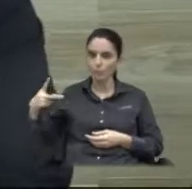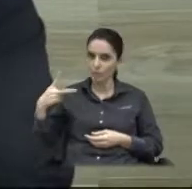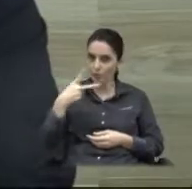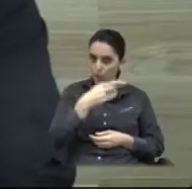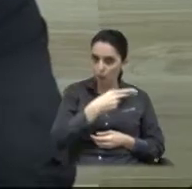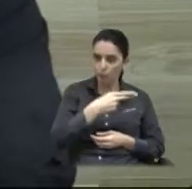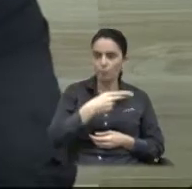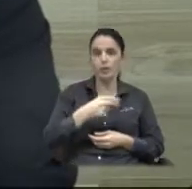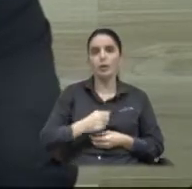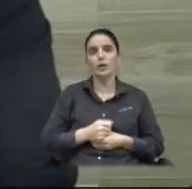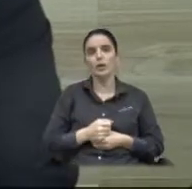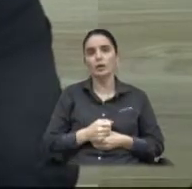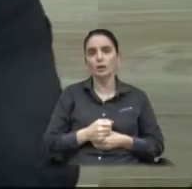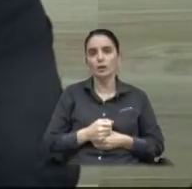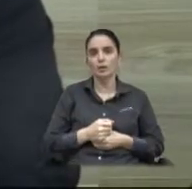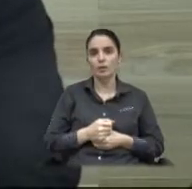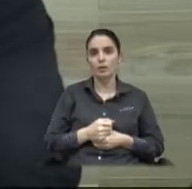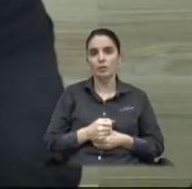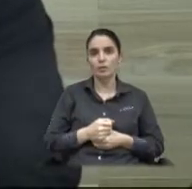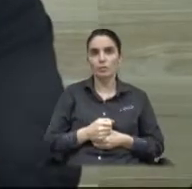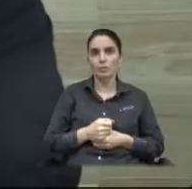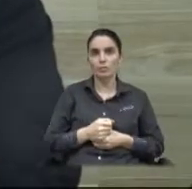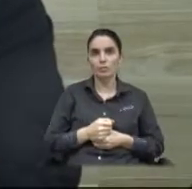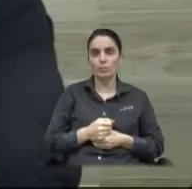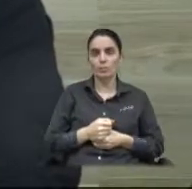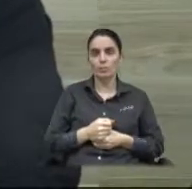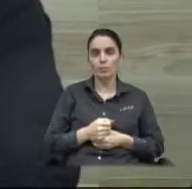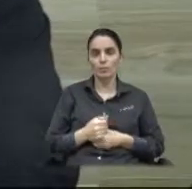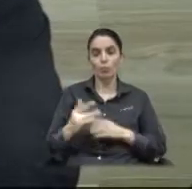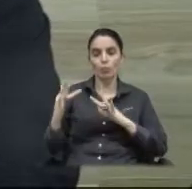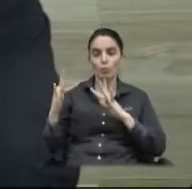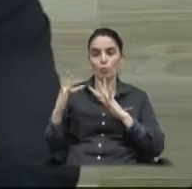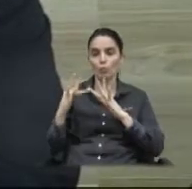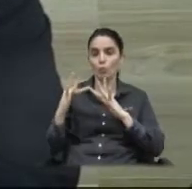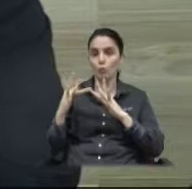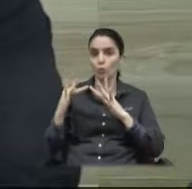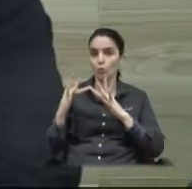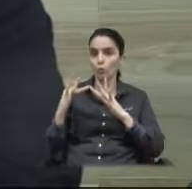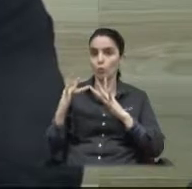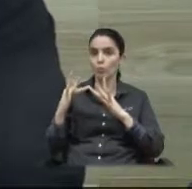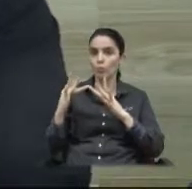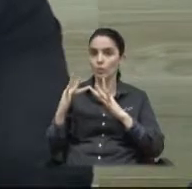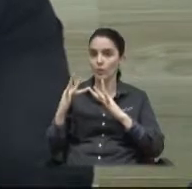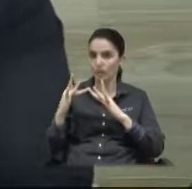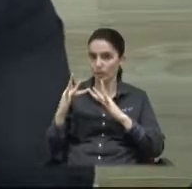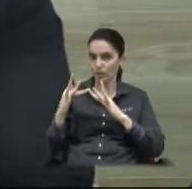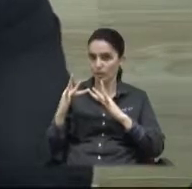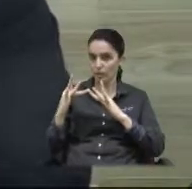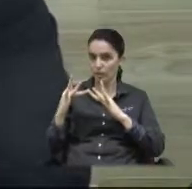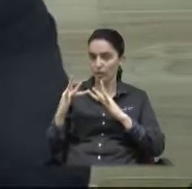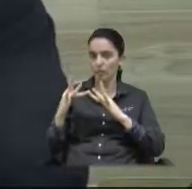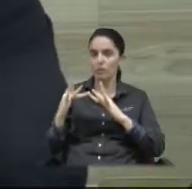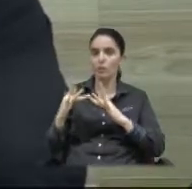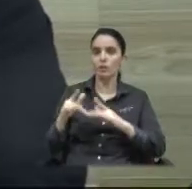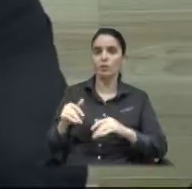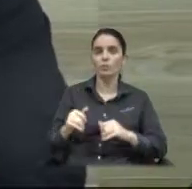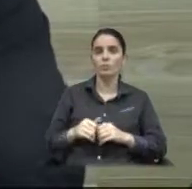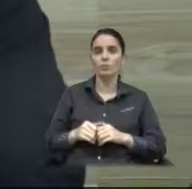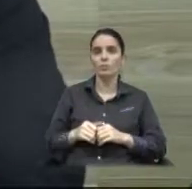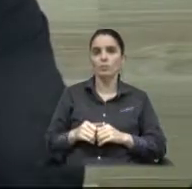muito, mas o cirurgião tem um contato maior com a unidade que eu trabalho, que é o pronto-socorro, a